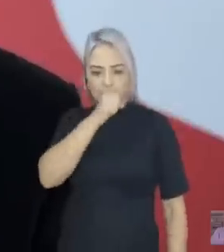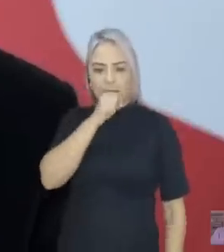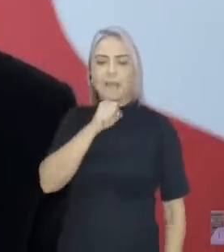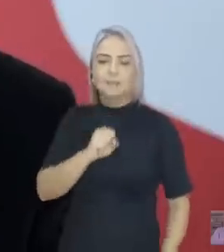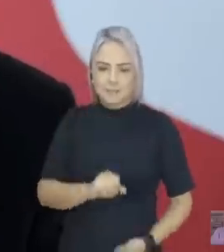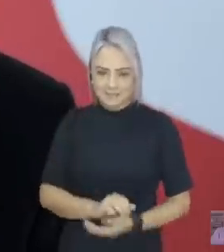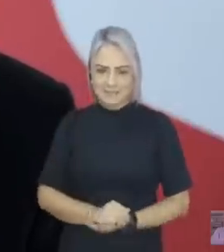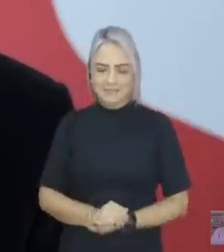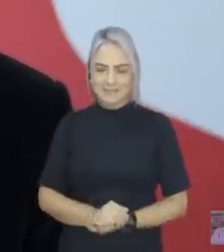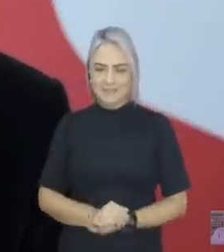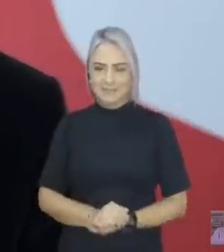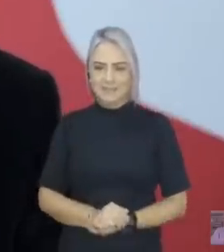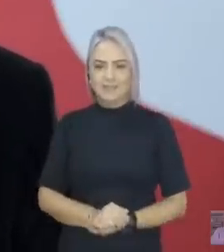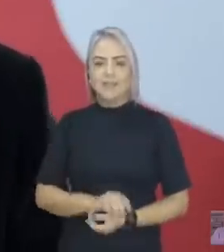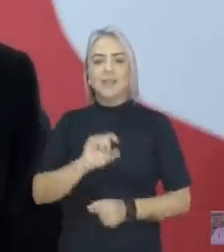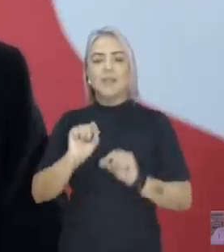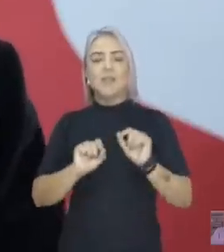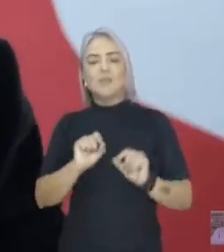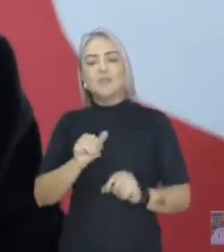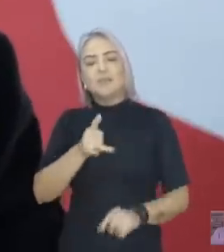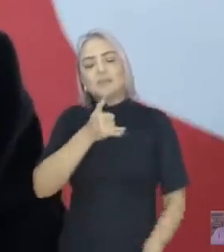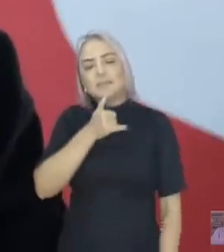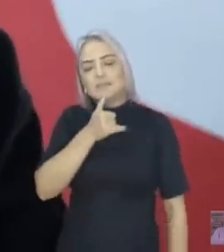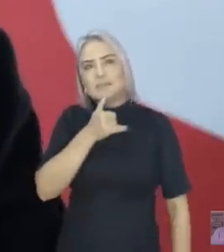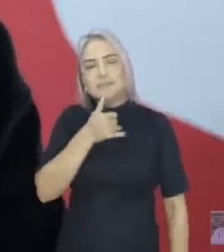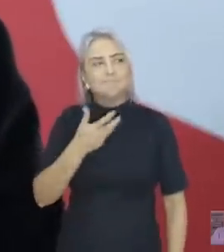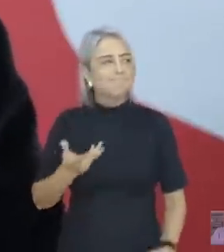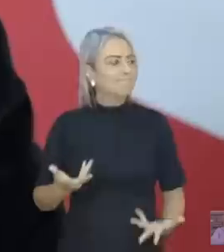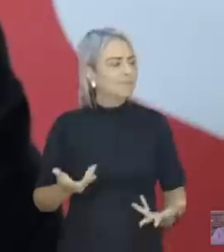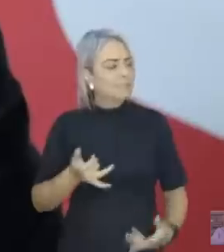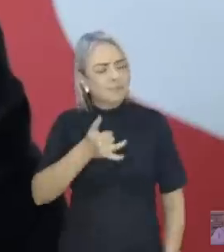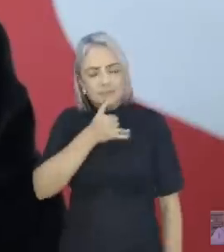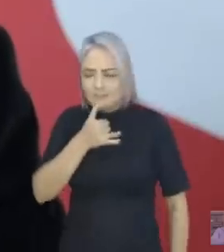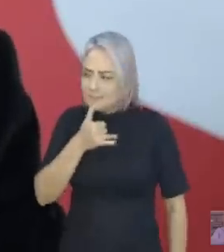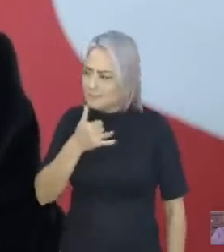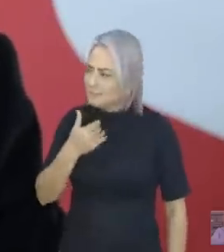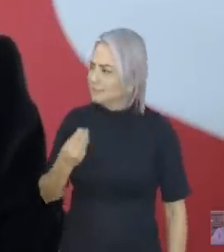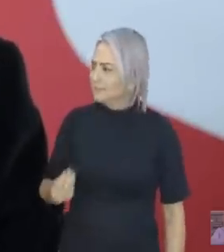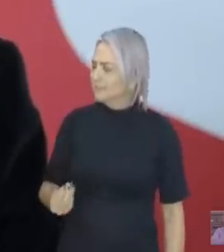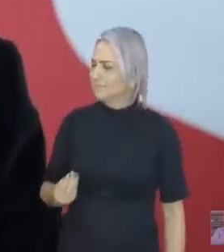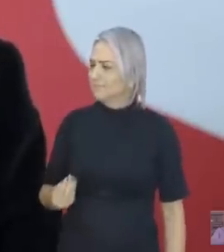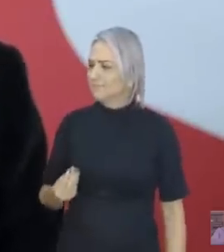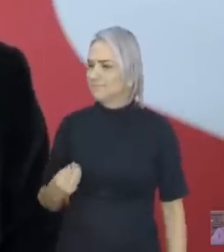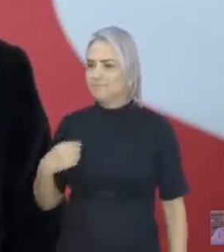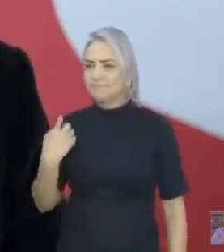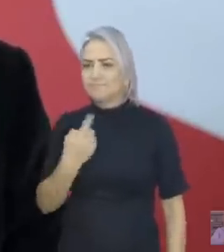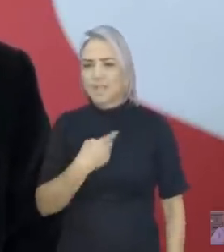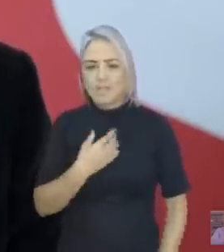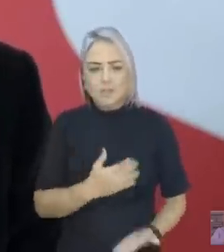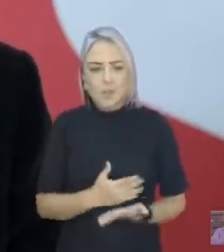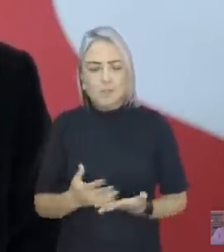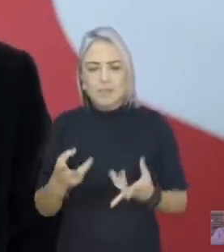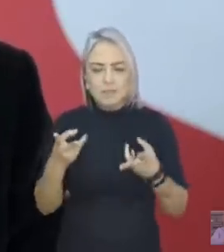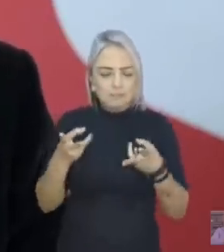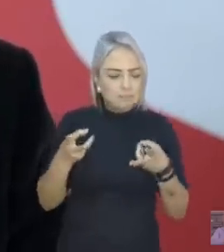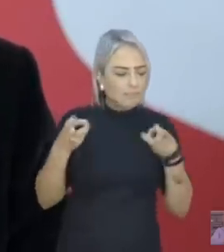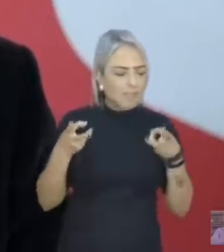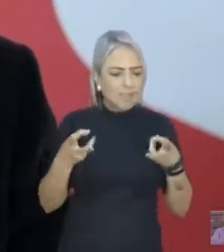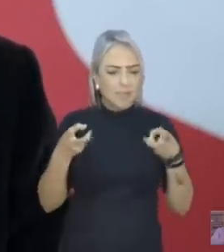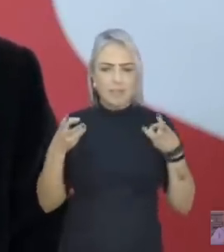E o que é triste é o seguinte, gente, o que é triste é que a gente começa a perceber, depois da fala de todo